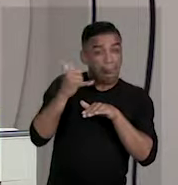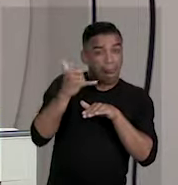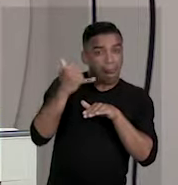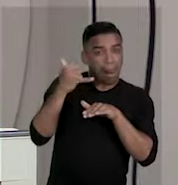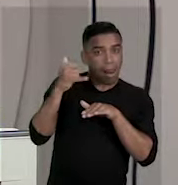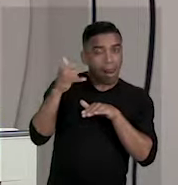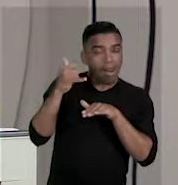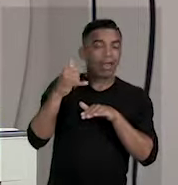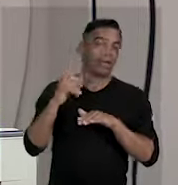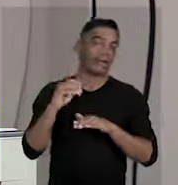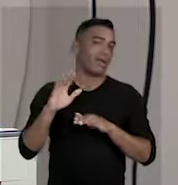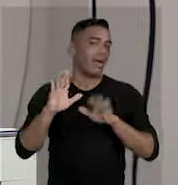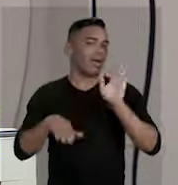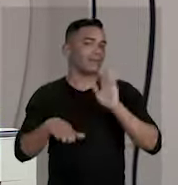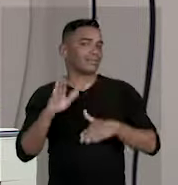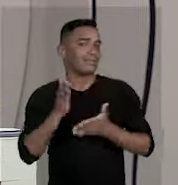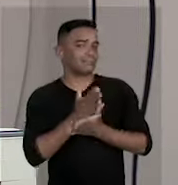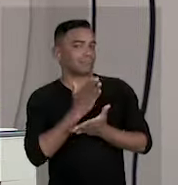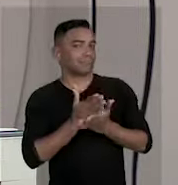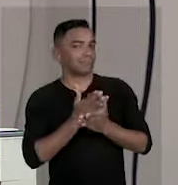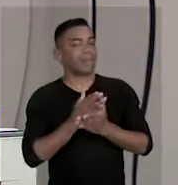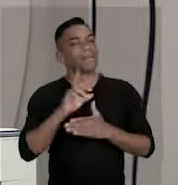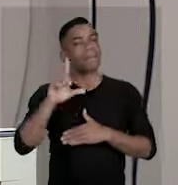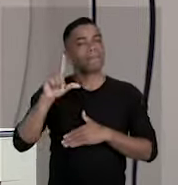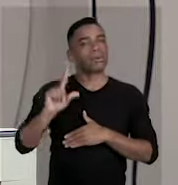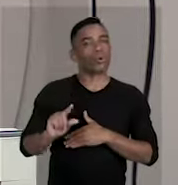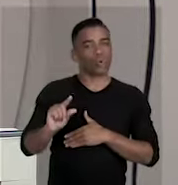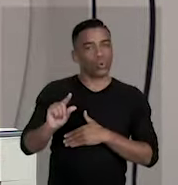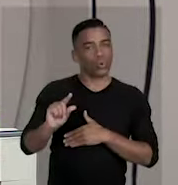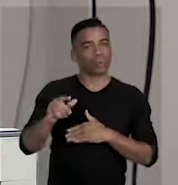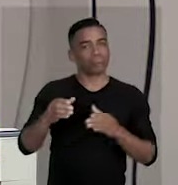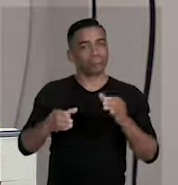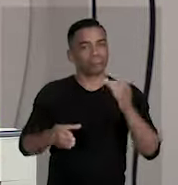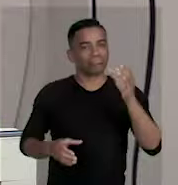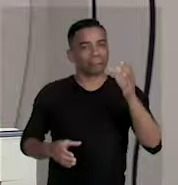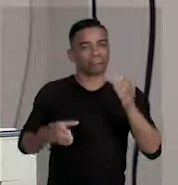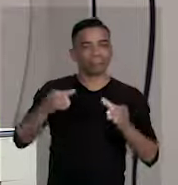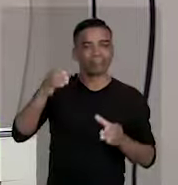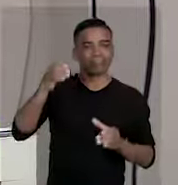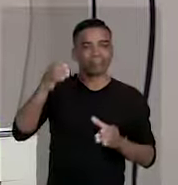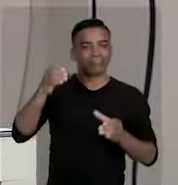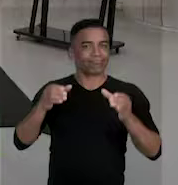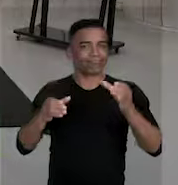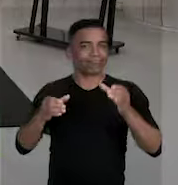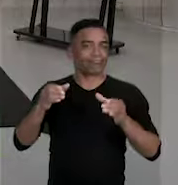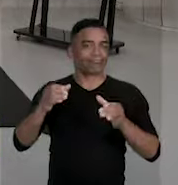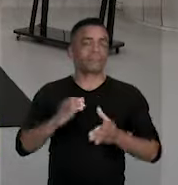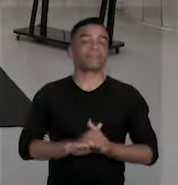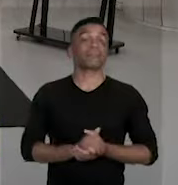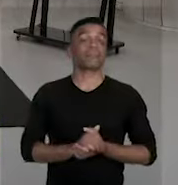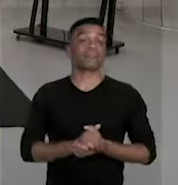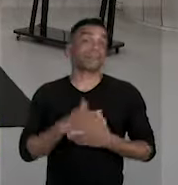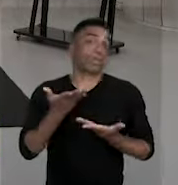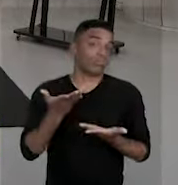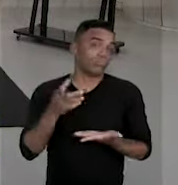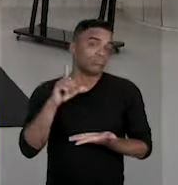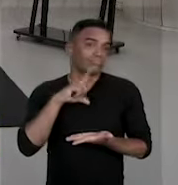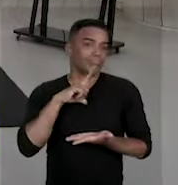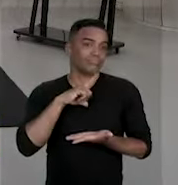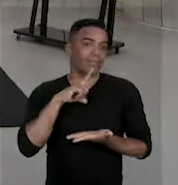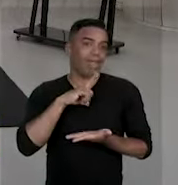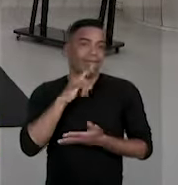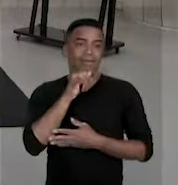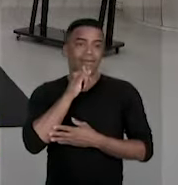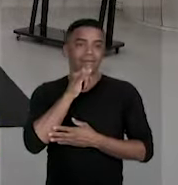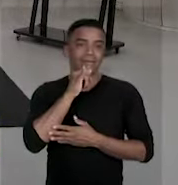fonte, ora vai ser mais baixa, beleza? Então, eu tenho esse